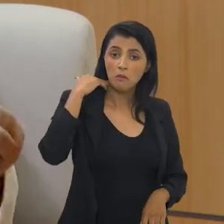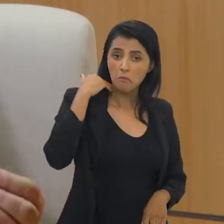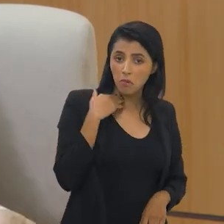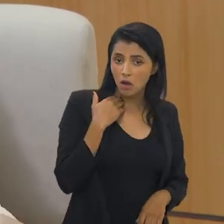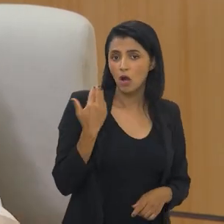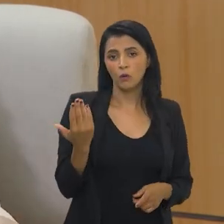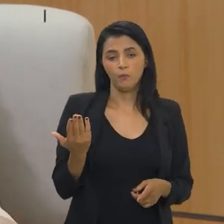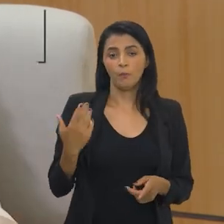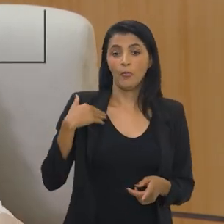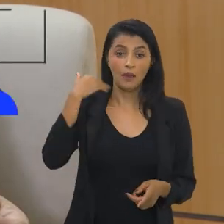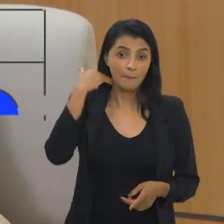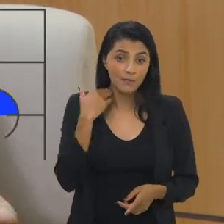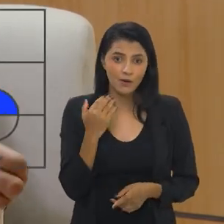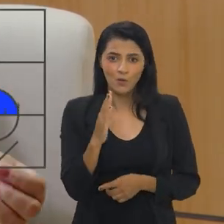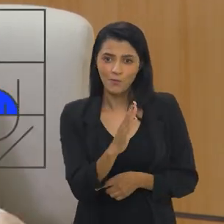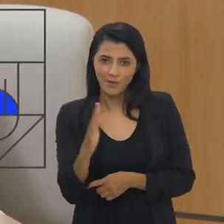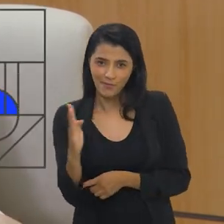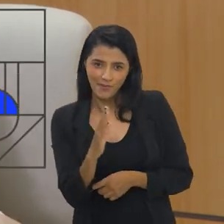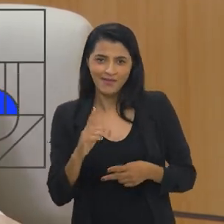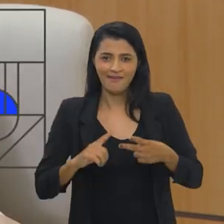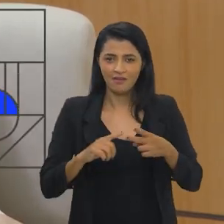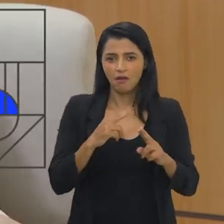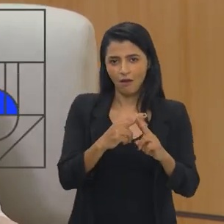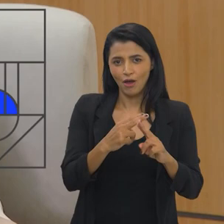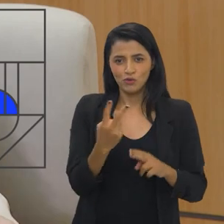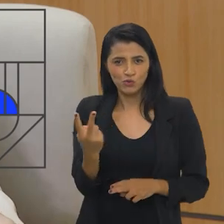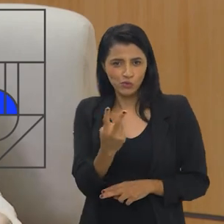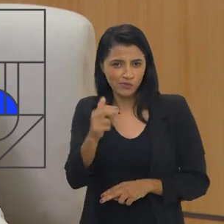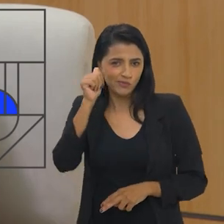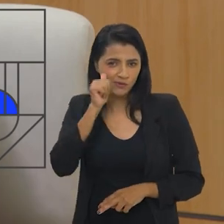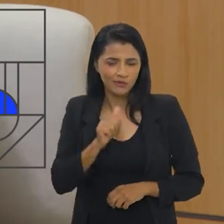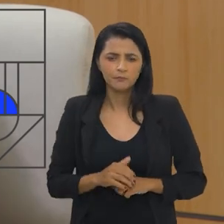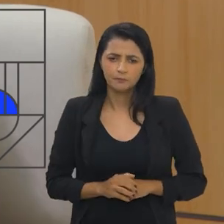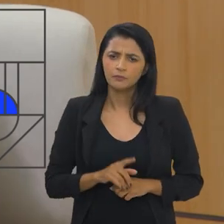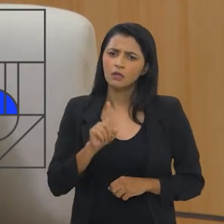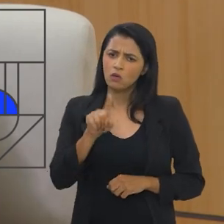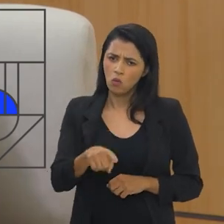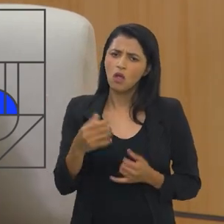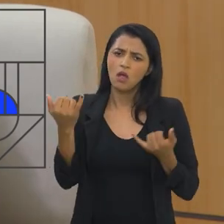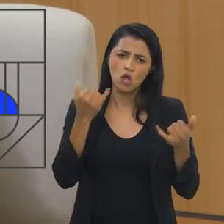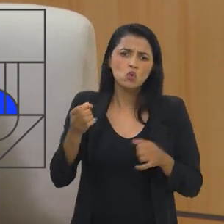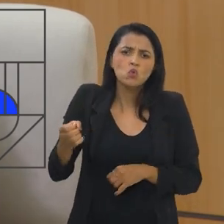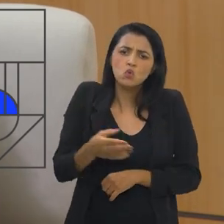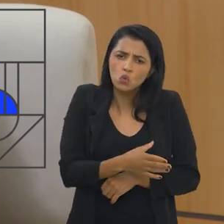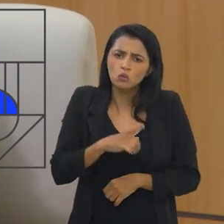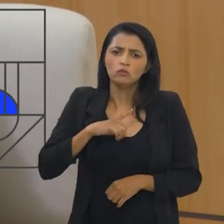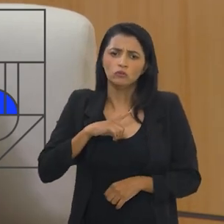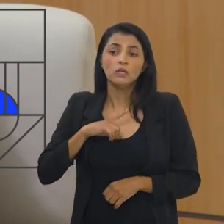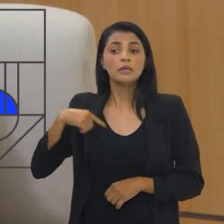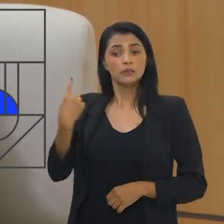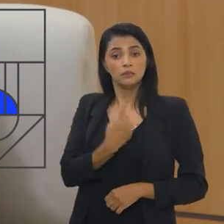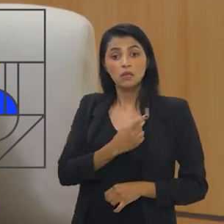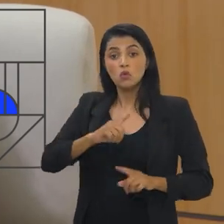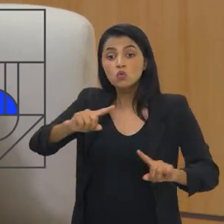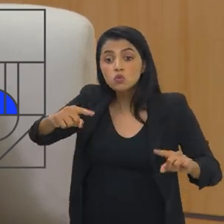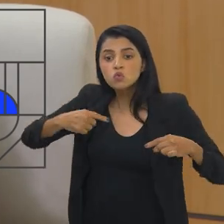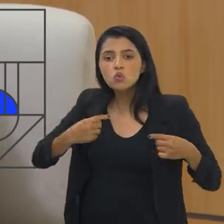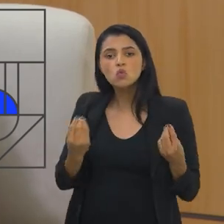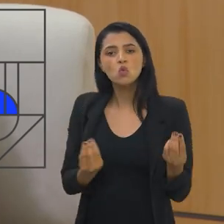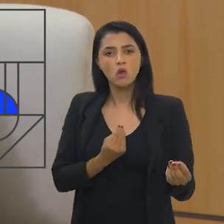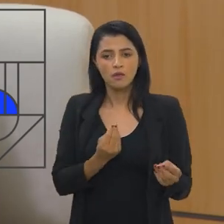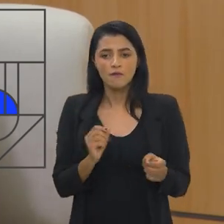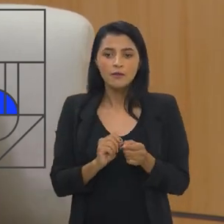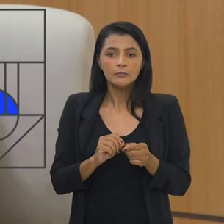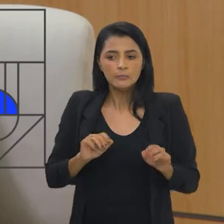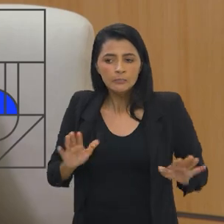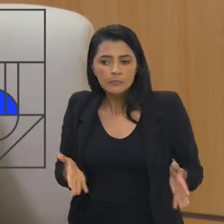que a Presidente do Banco do Brasil e da Caixa eu acho que é um fato novo nós temos um desafio que é